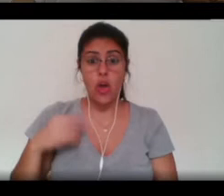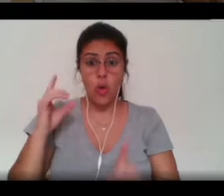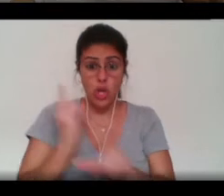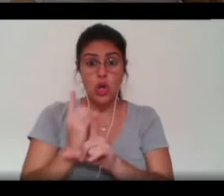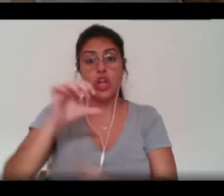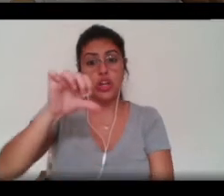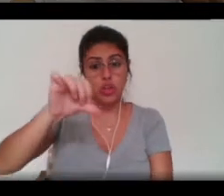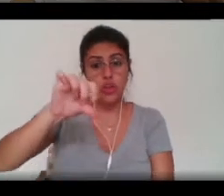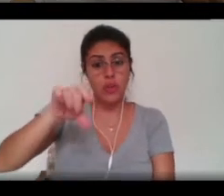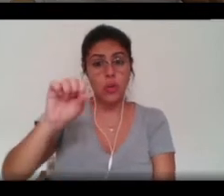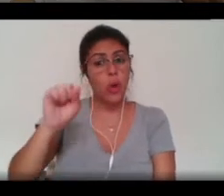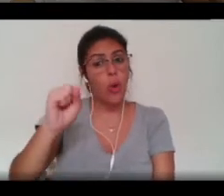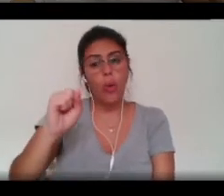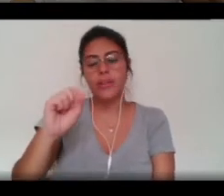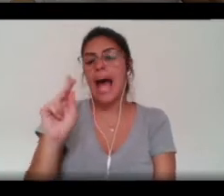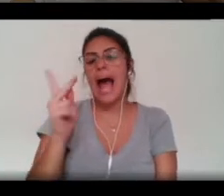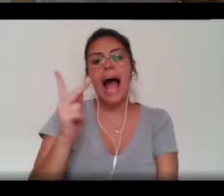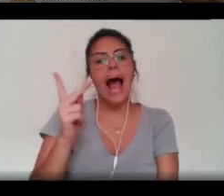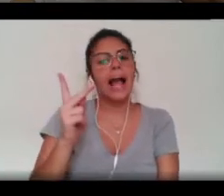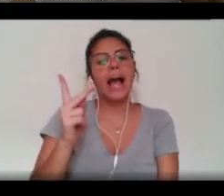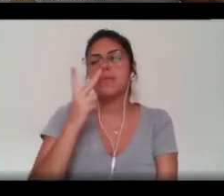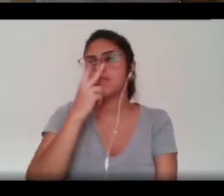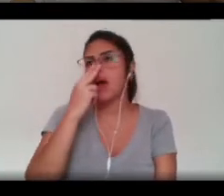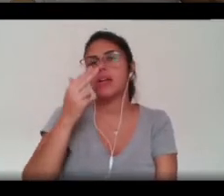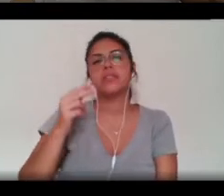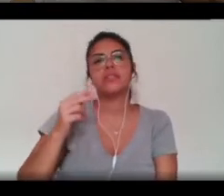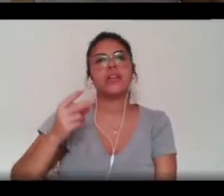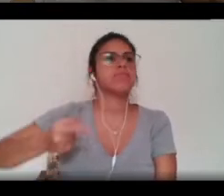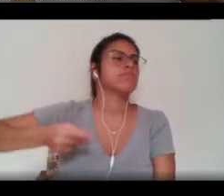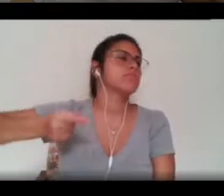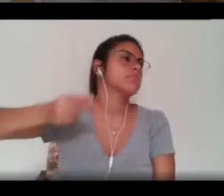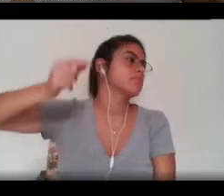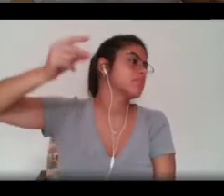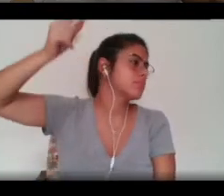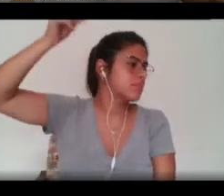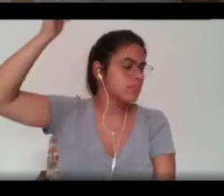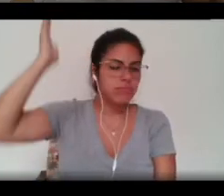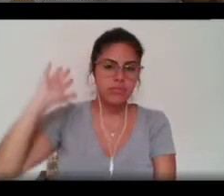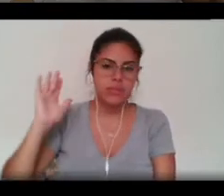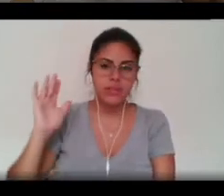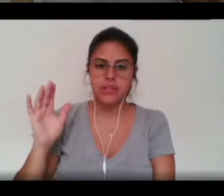infinito. Então, a velocidade máxima